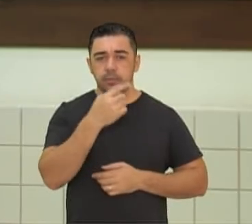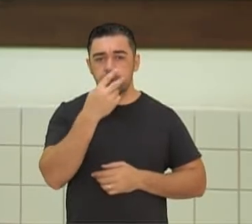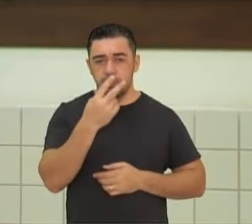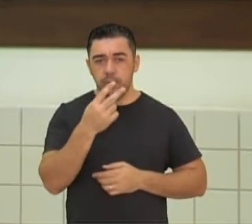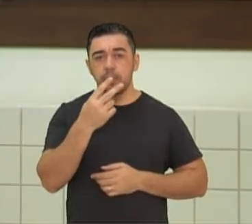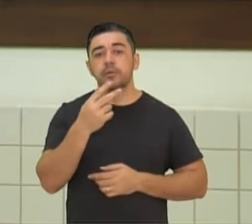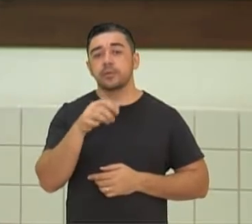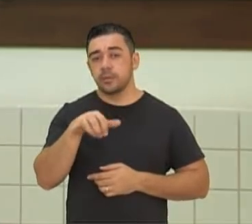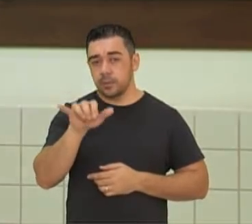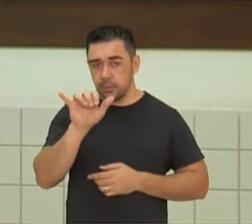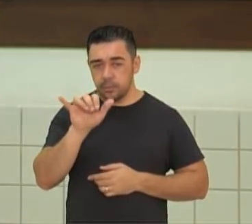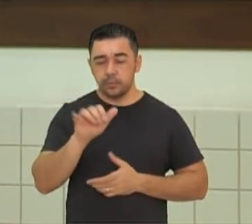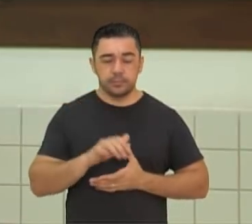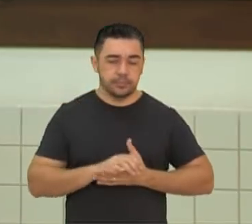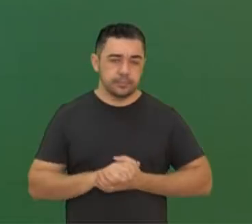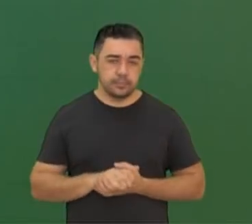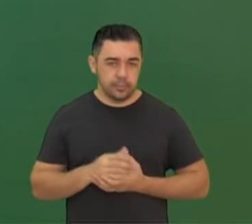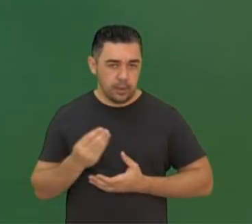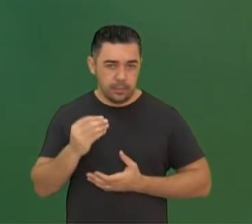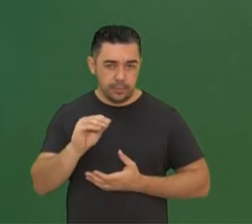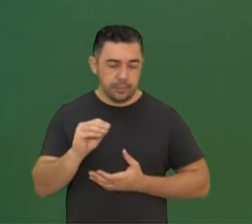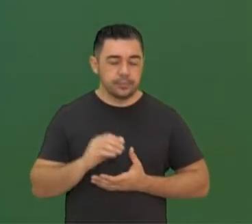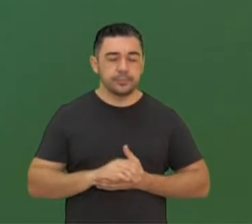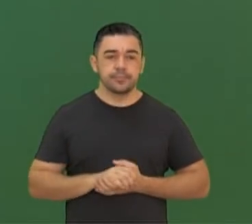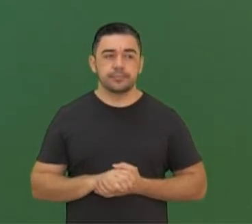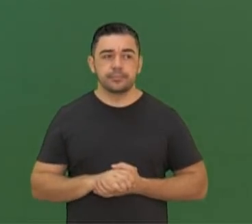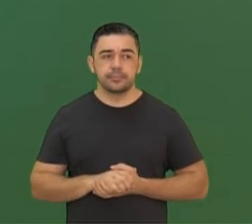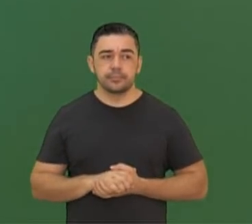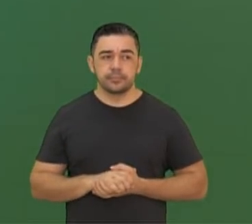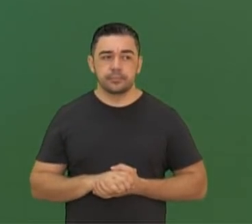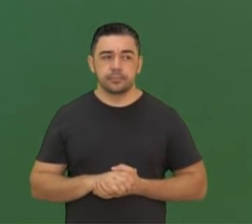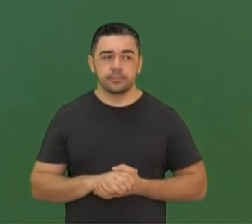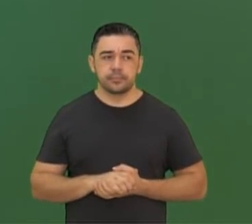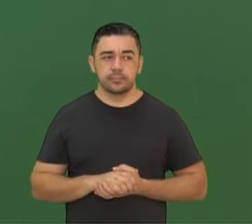vezes y. Então, acrescenta essa informação lá comigo.